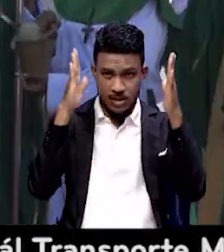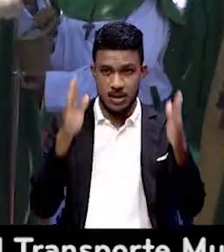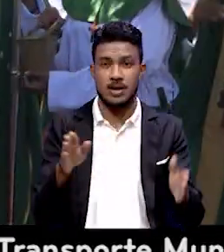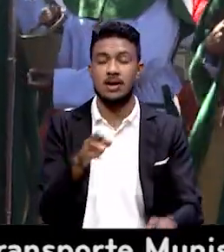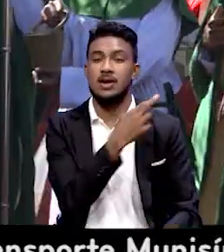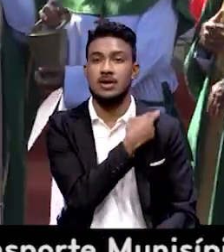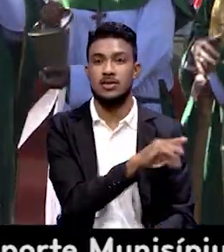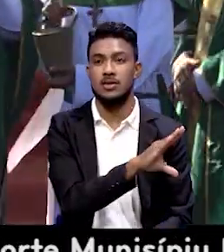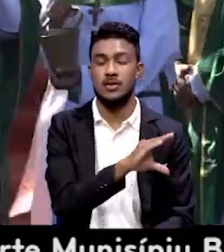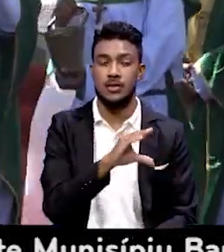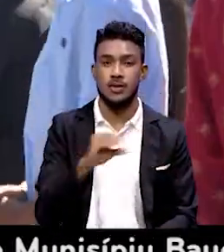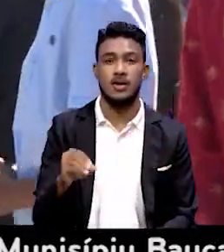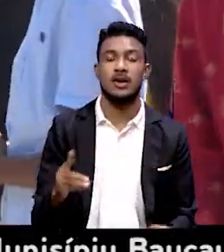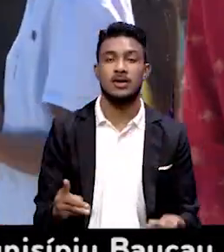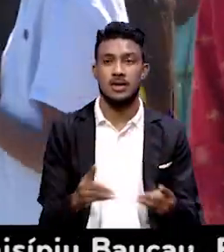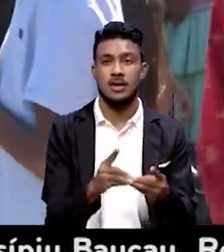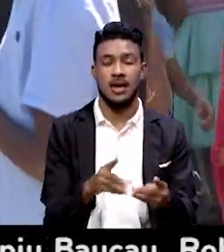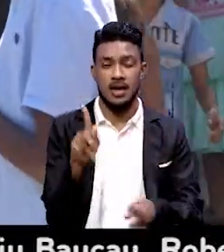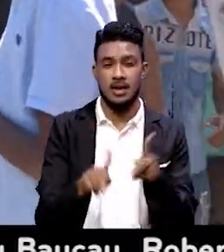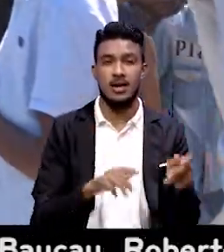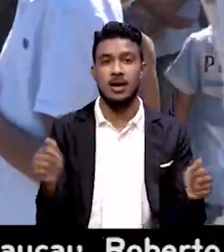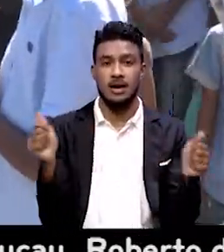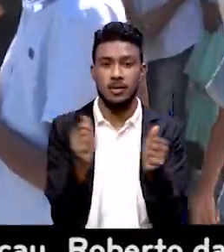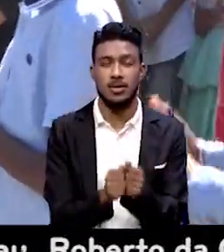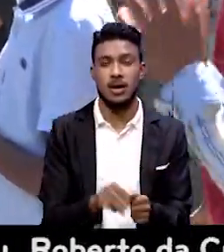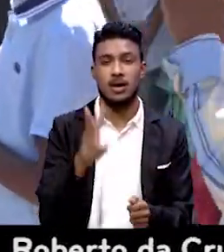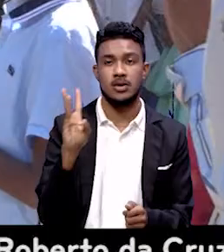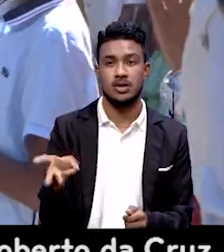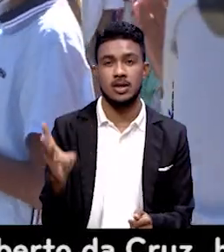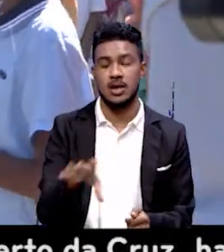no comissão diretiva. Sarani Hamutuk atus nen resin mak